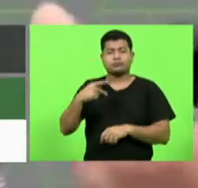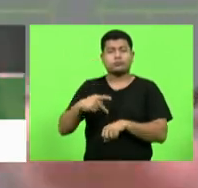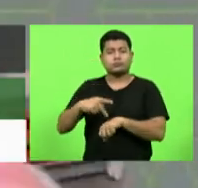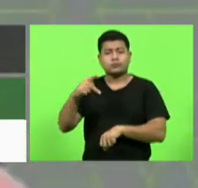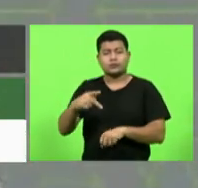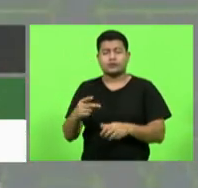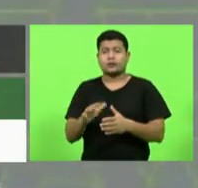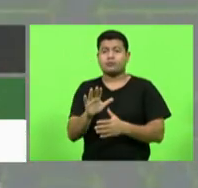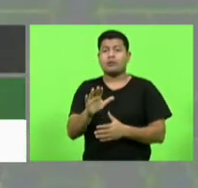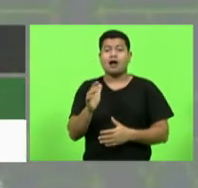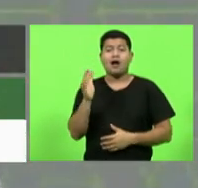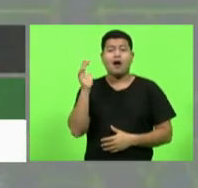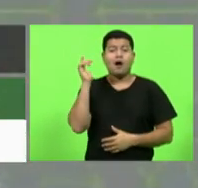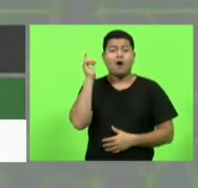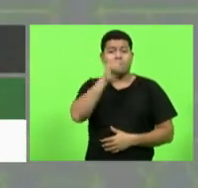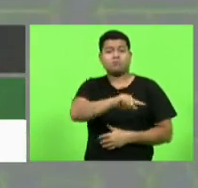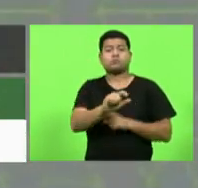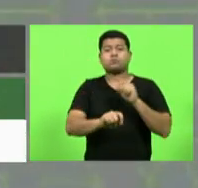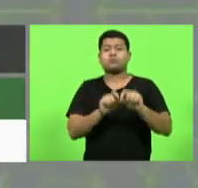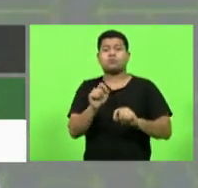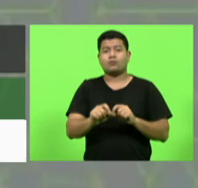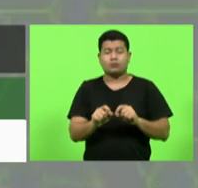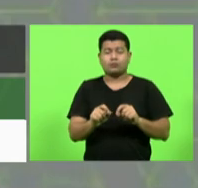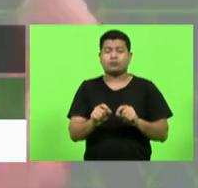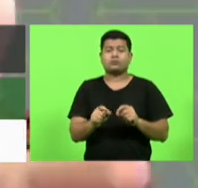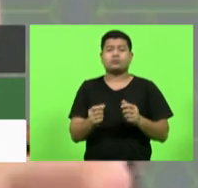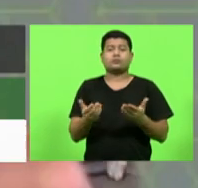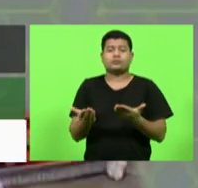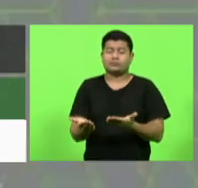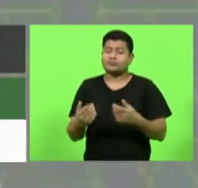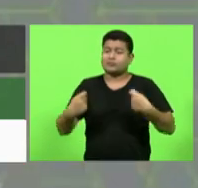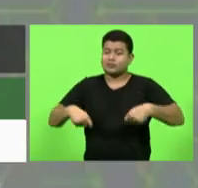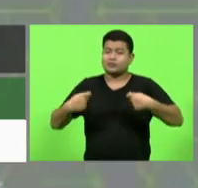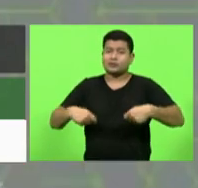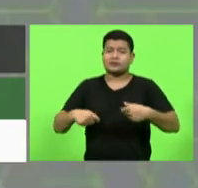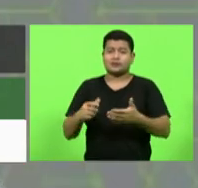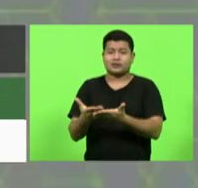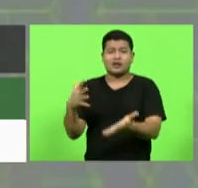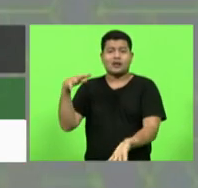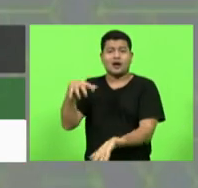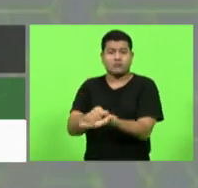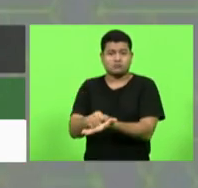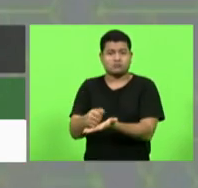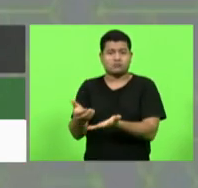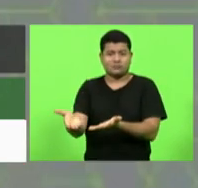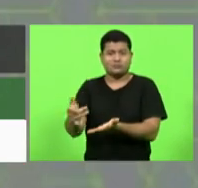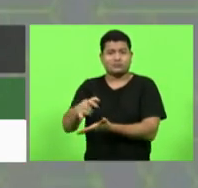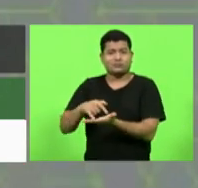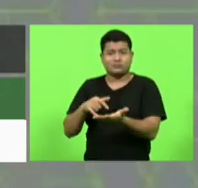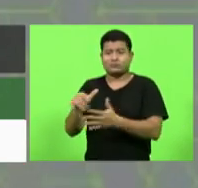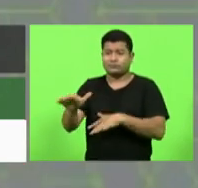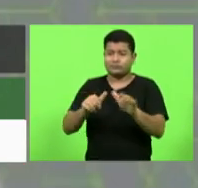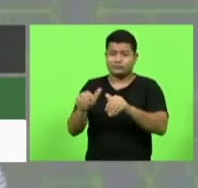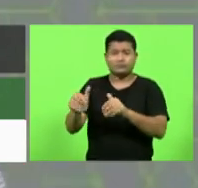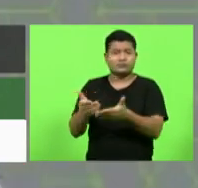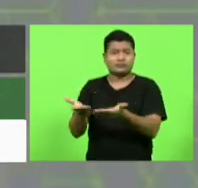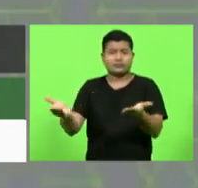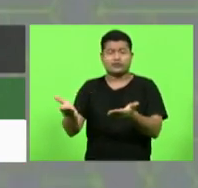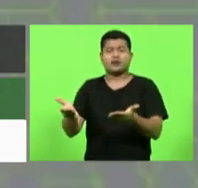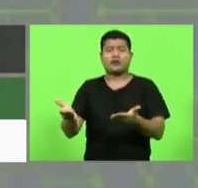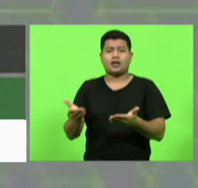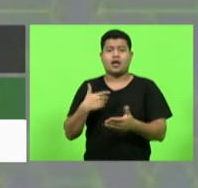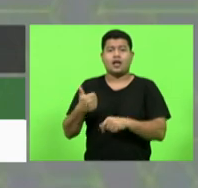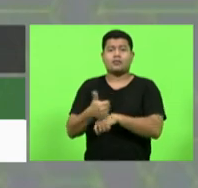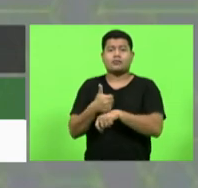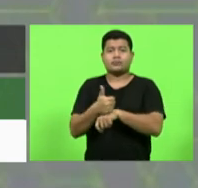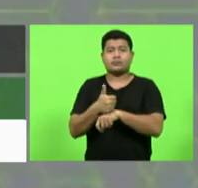vai acontecer se houver a contratação, primeiro, né, o desafio da implementação, e se esta contratação, esses profissionais tiverem as